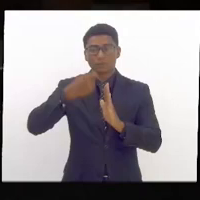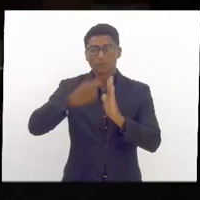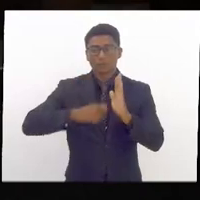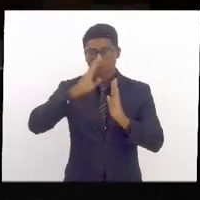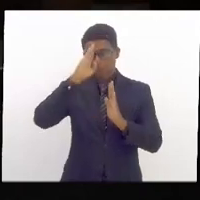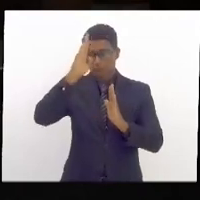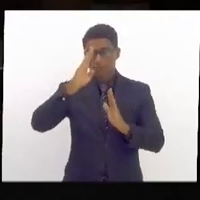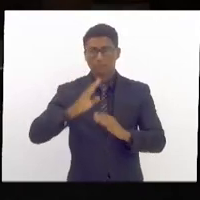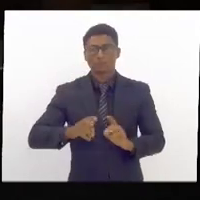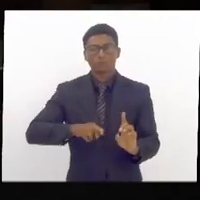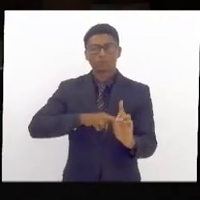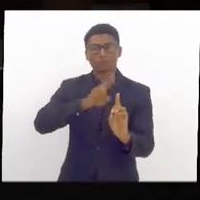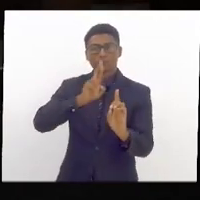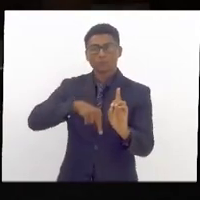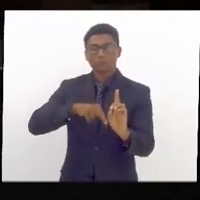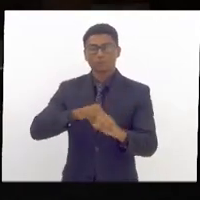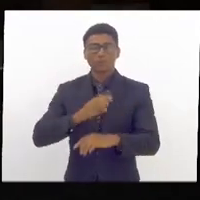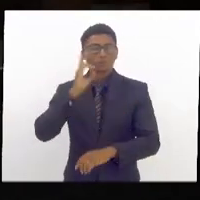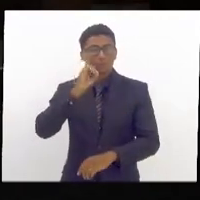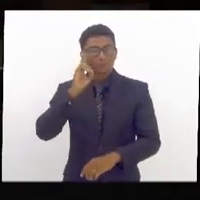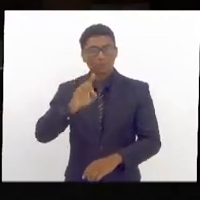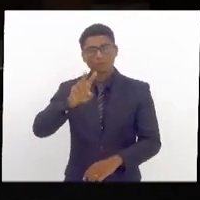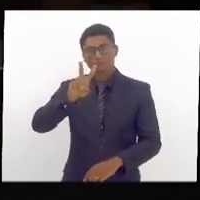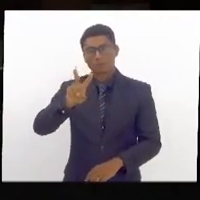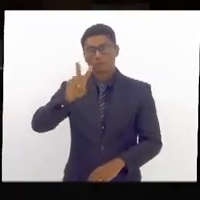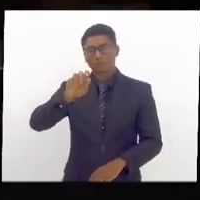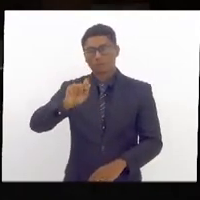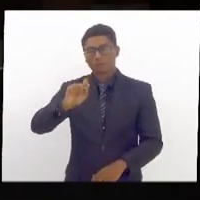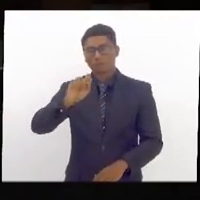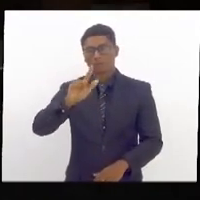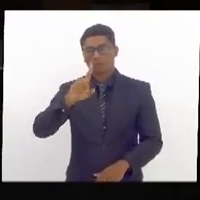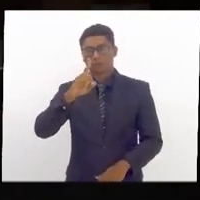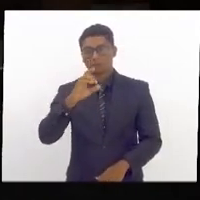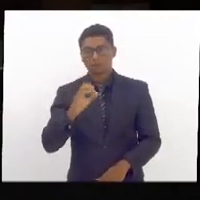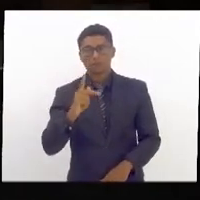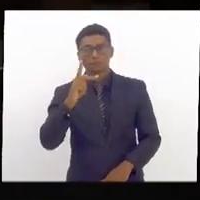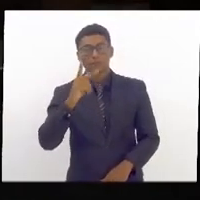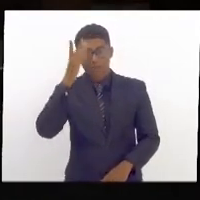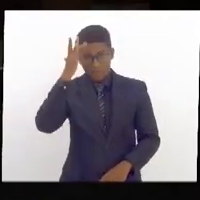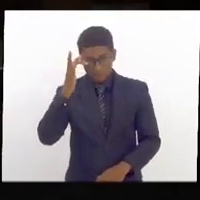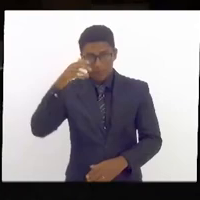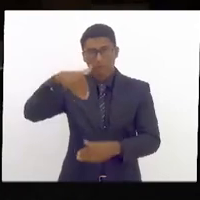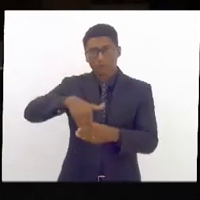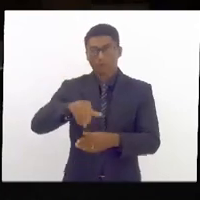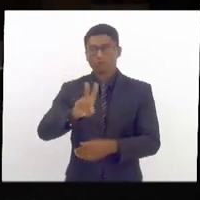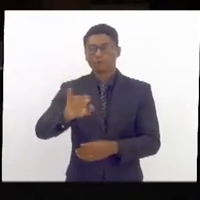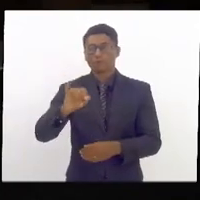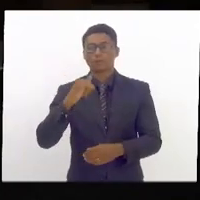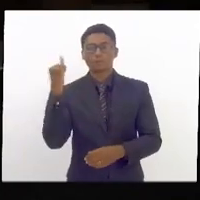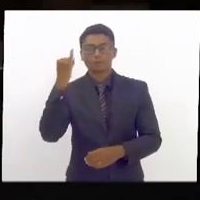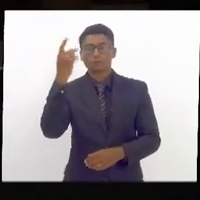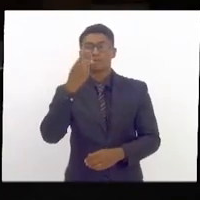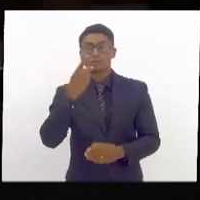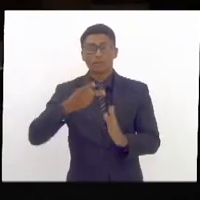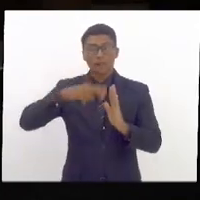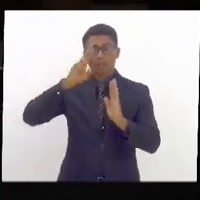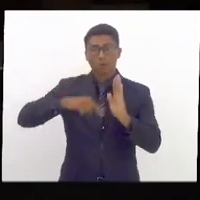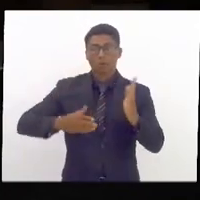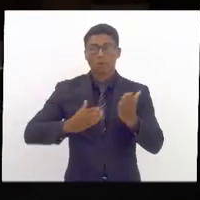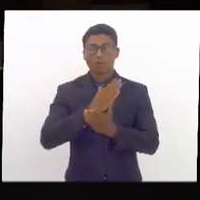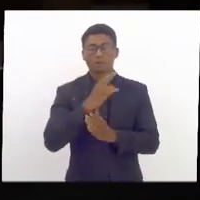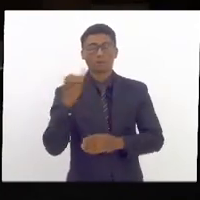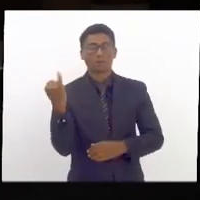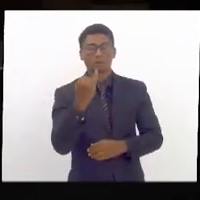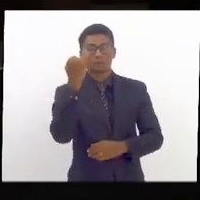foi conduzido pelo relator deputado Valdec e nós estaremos votando amanhã. E é importante dizer que tem que ser aprovado o relatório para que ele possa